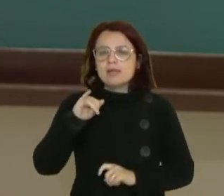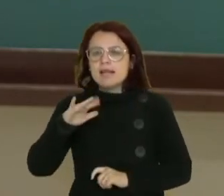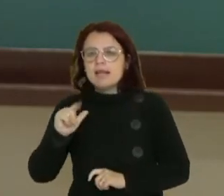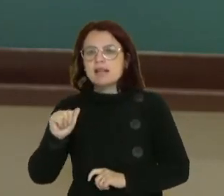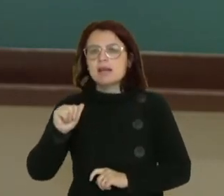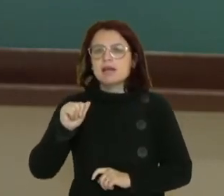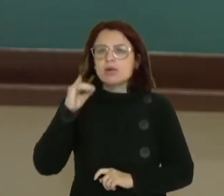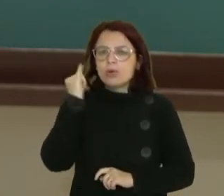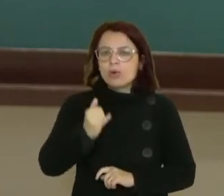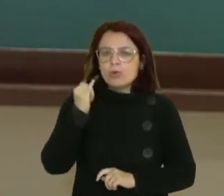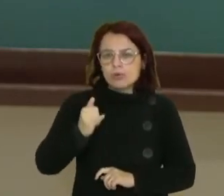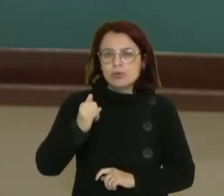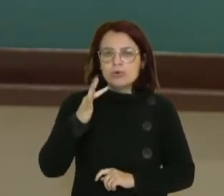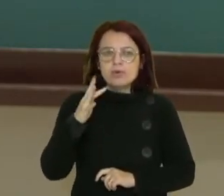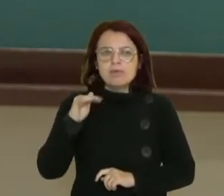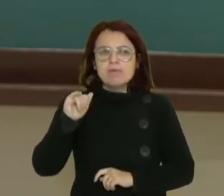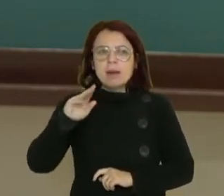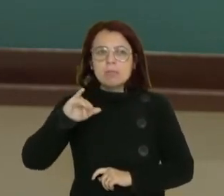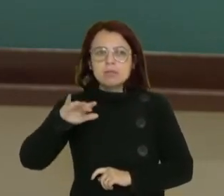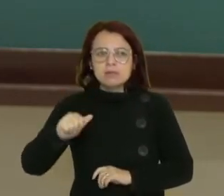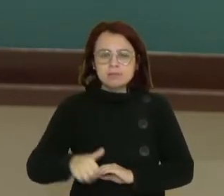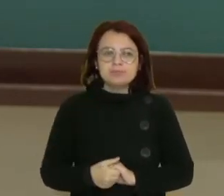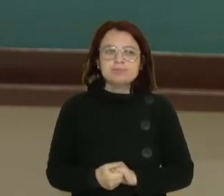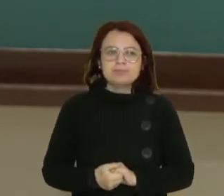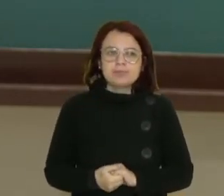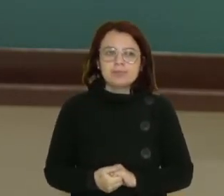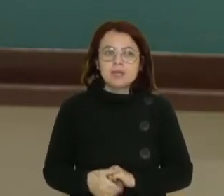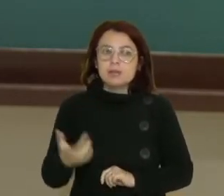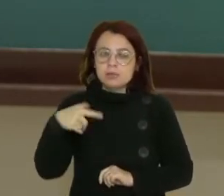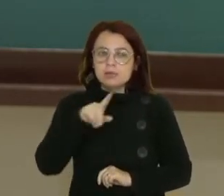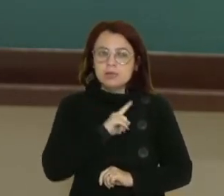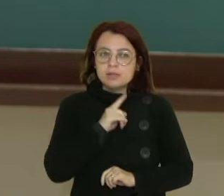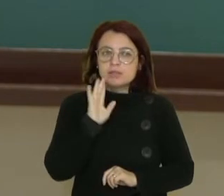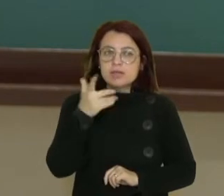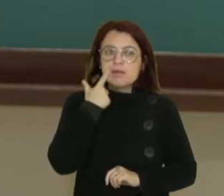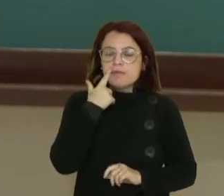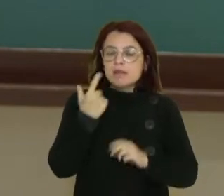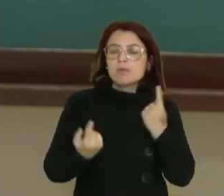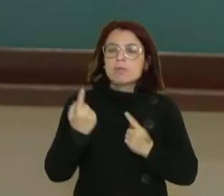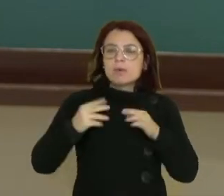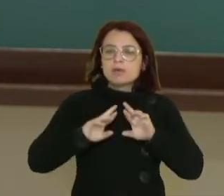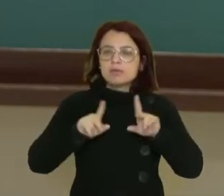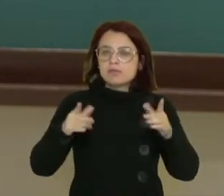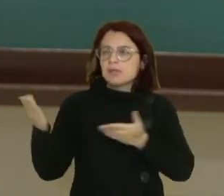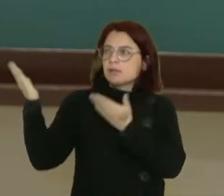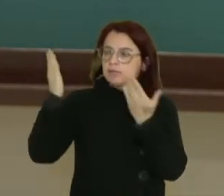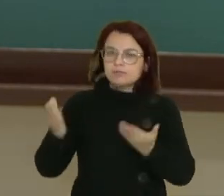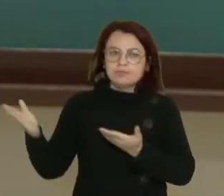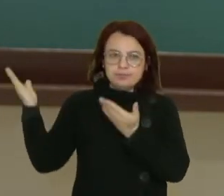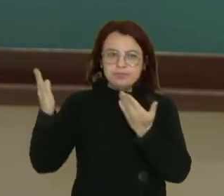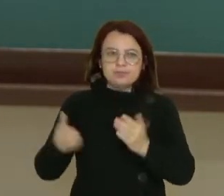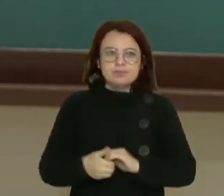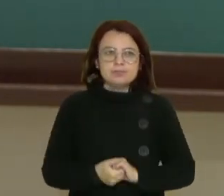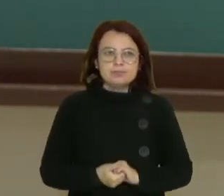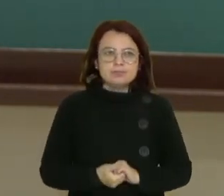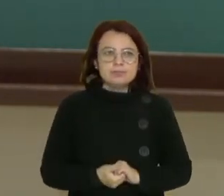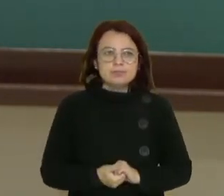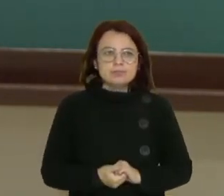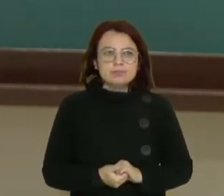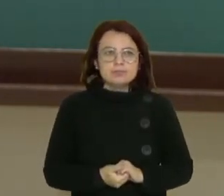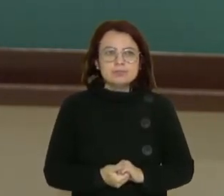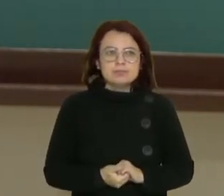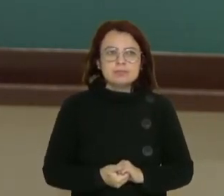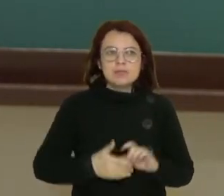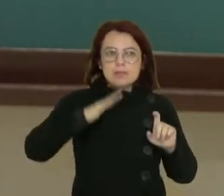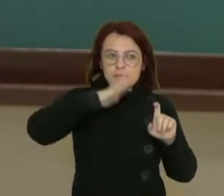Bom, agora que nós sabemos o que é um mito, vamos descobrir então a diferença entre o conto, lenda e fábula.